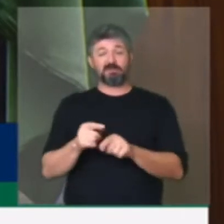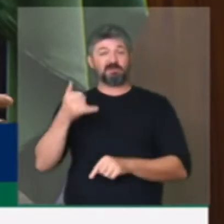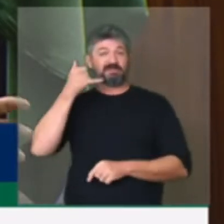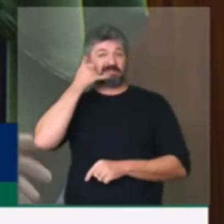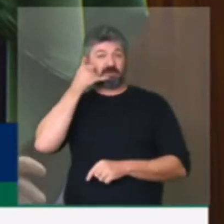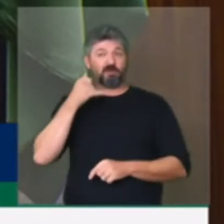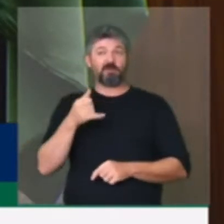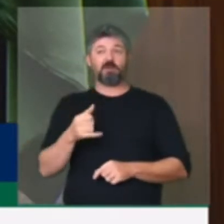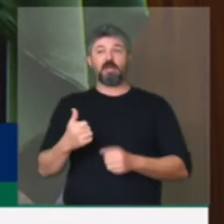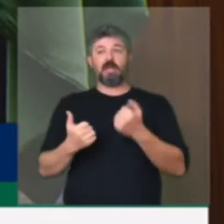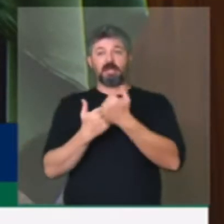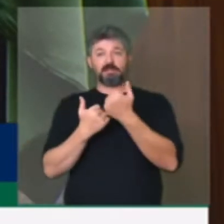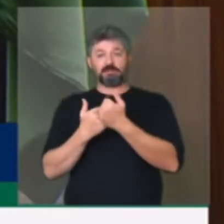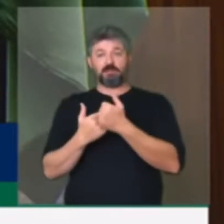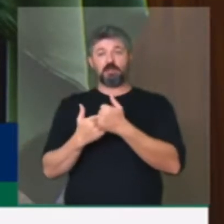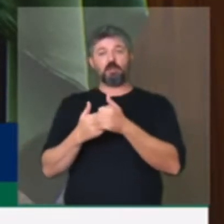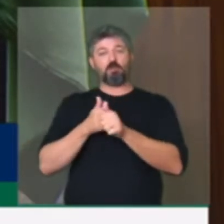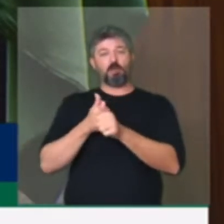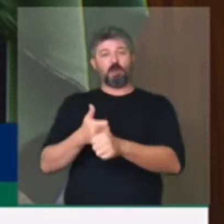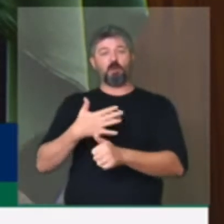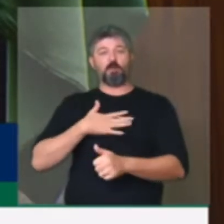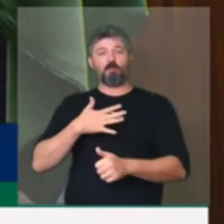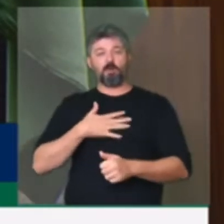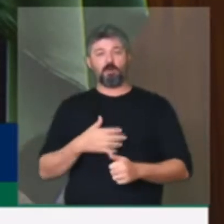feito pela assessoria que me acompanhava.